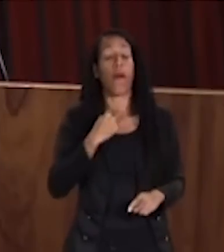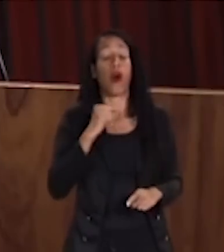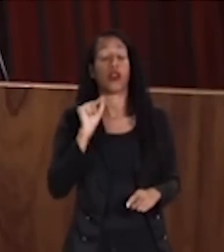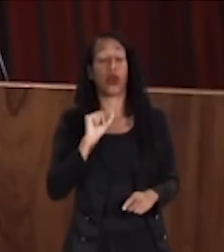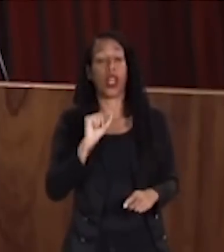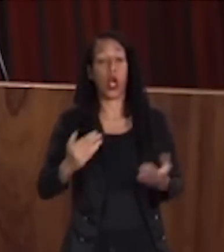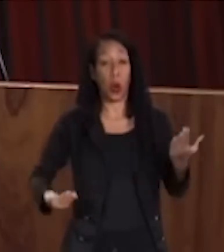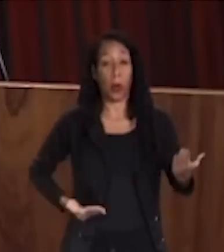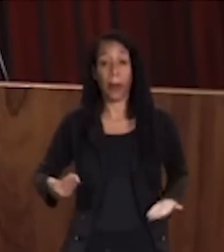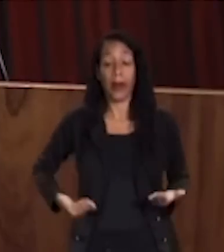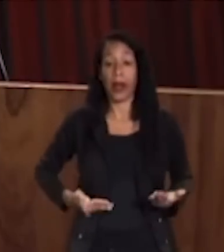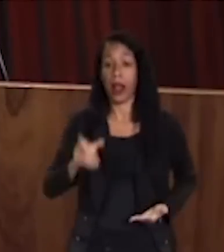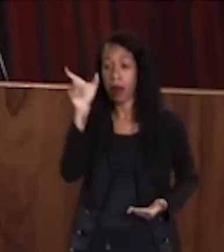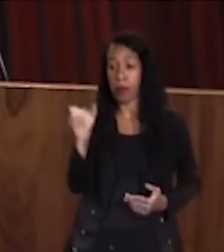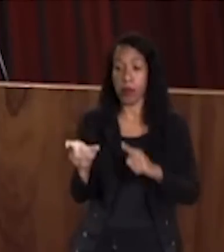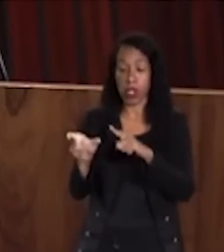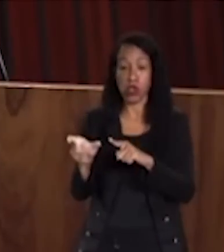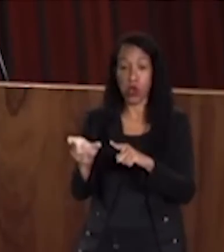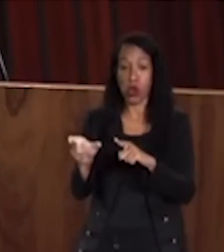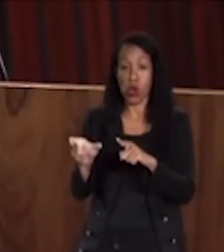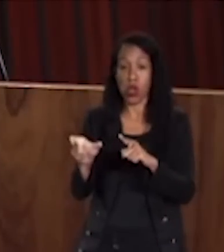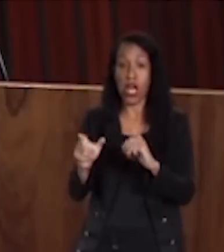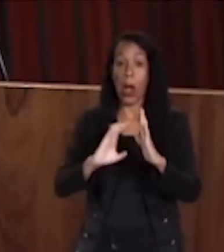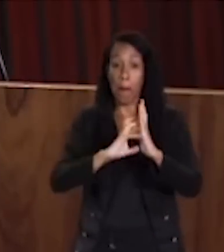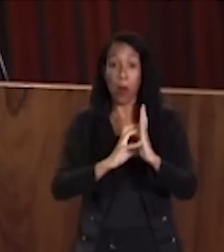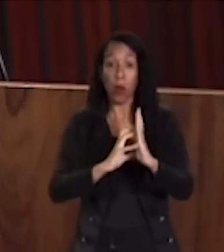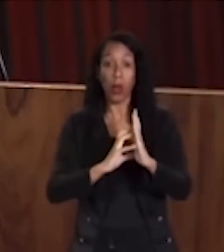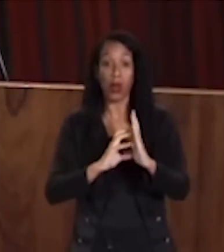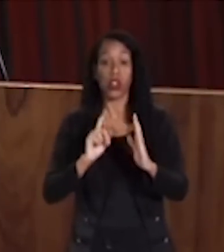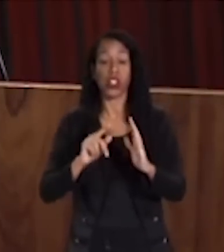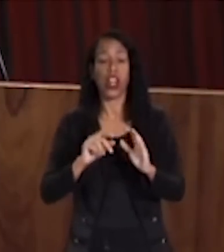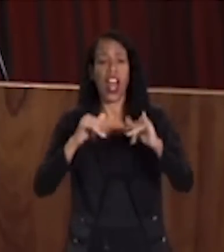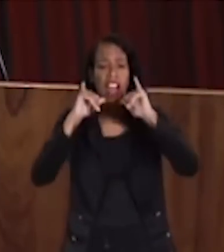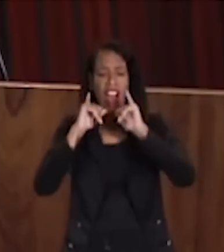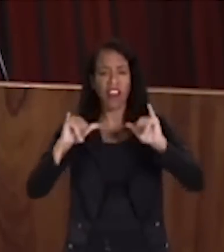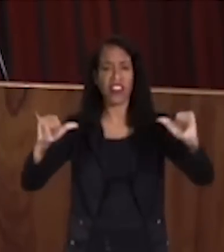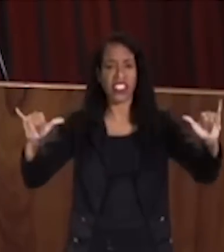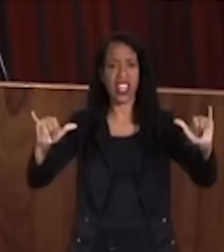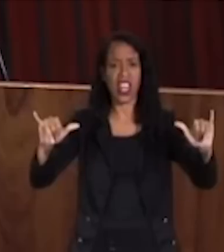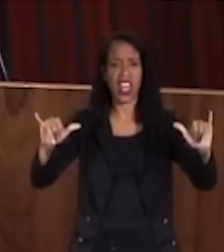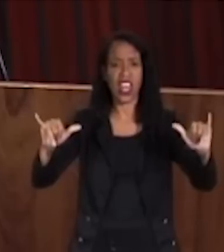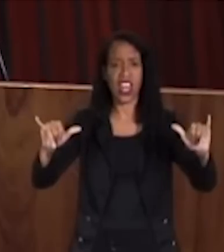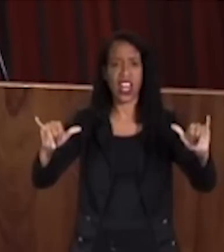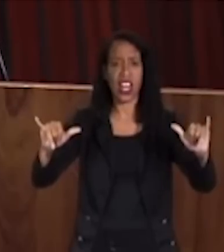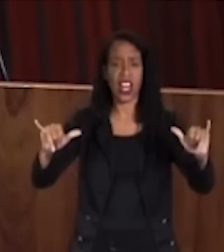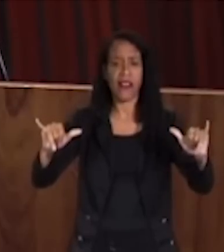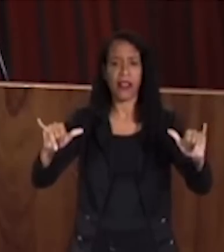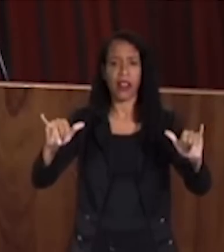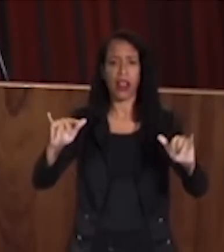público no espaço público, no equipamento público, com divulgação